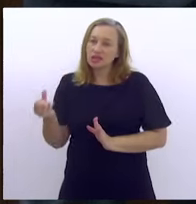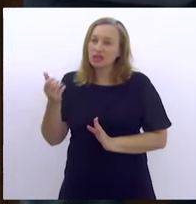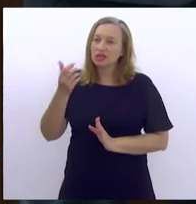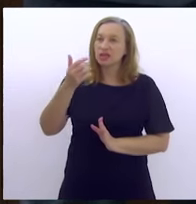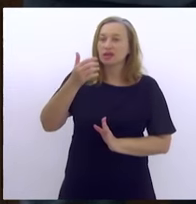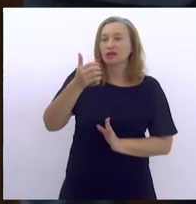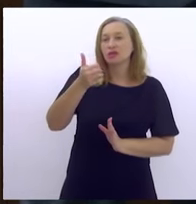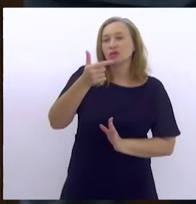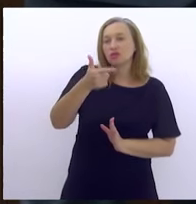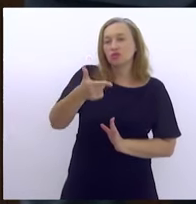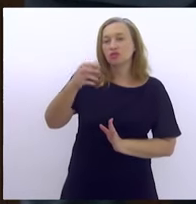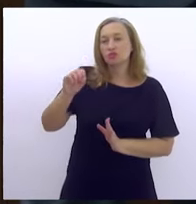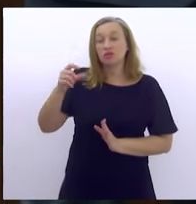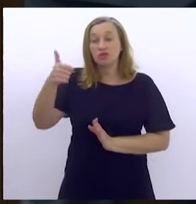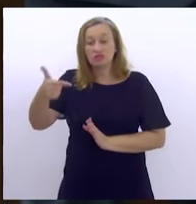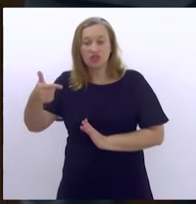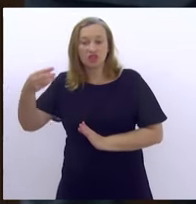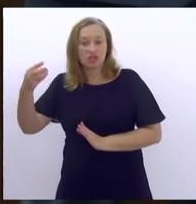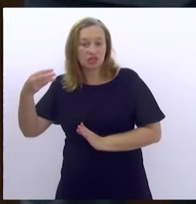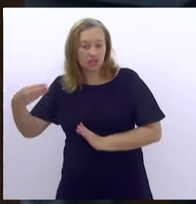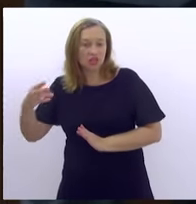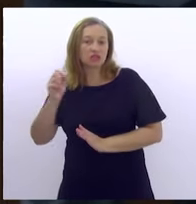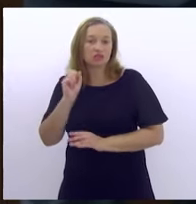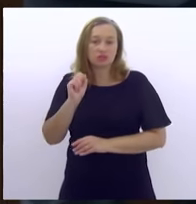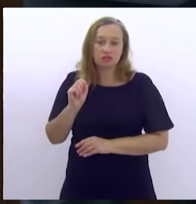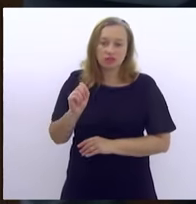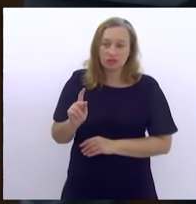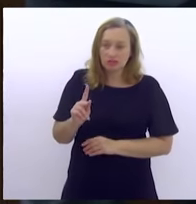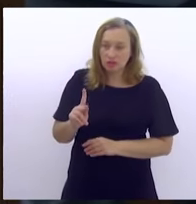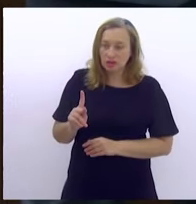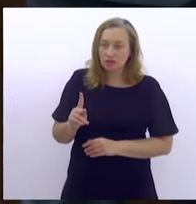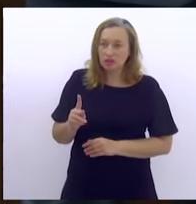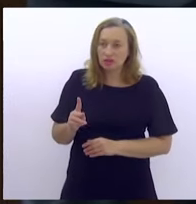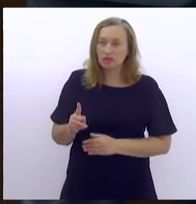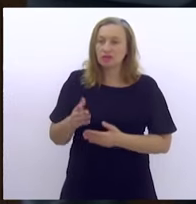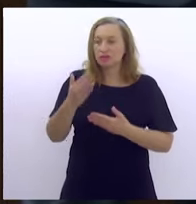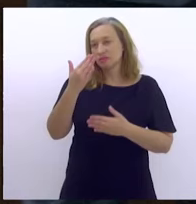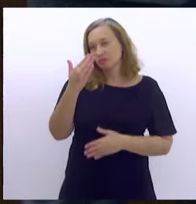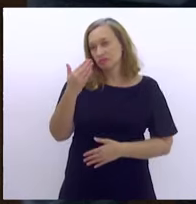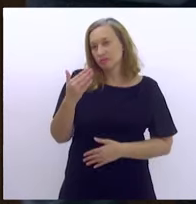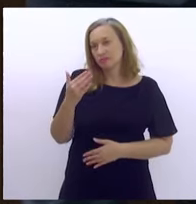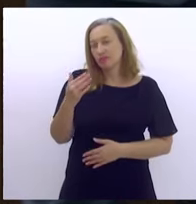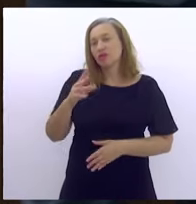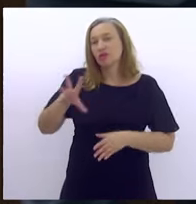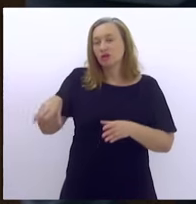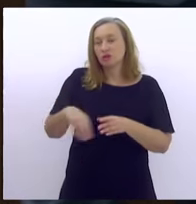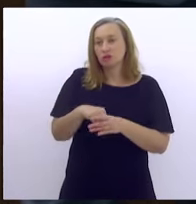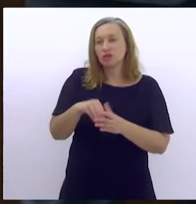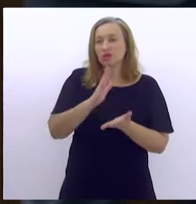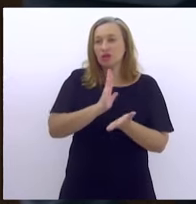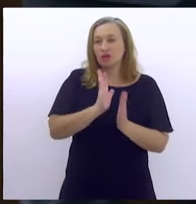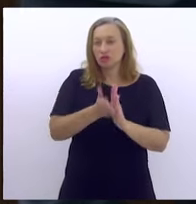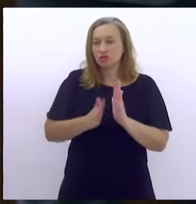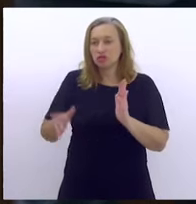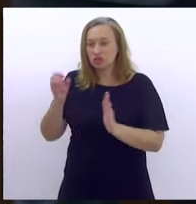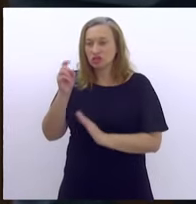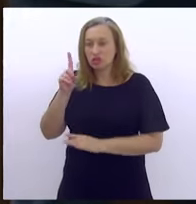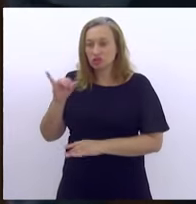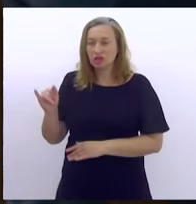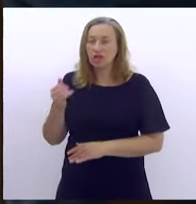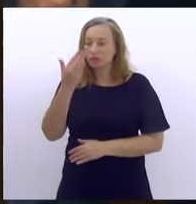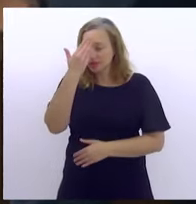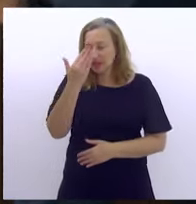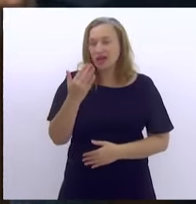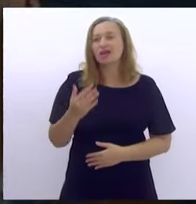666/2023, tá? Tá bom, nosso nobre presidente? Quero que eu inclua no projeto, tá? Na ordem do dia, tá bom? Muito tá obrigado bom, meu aí.